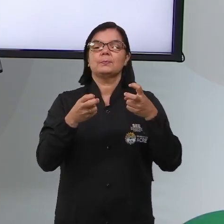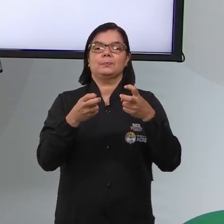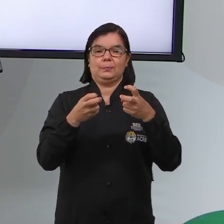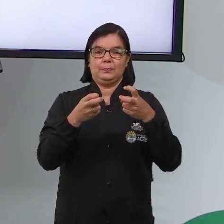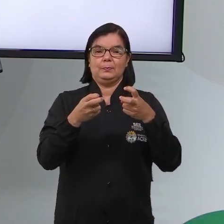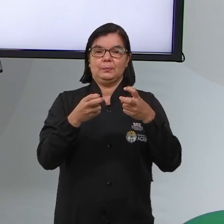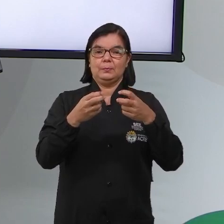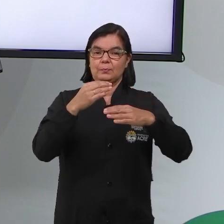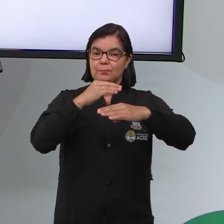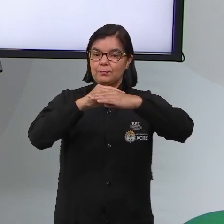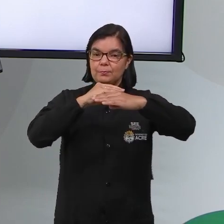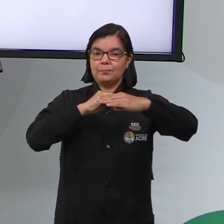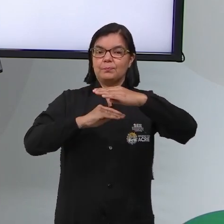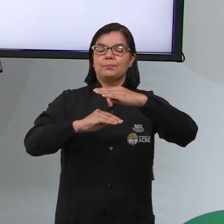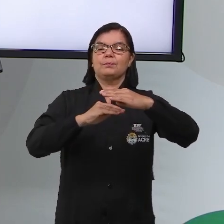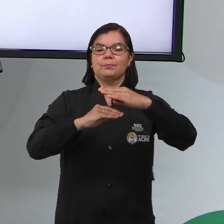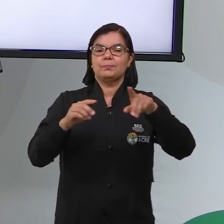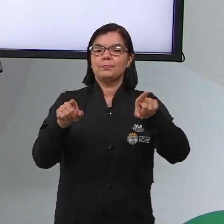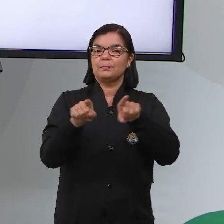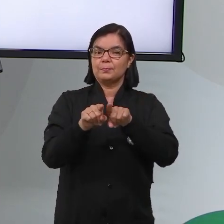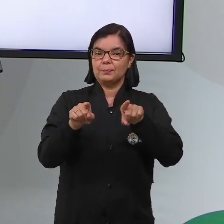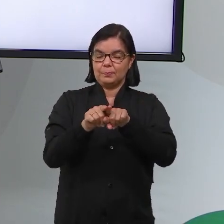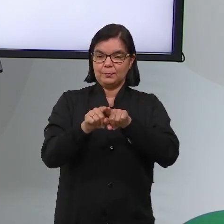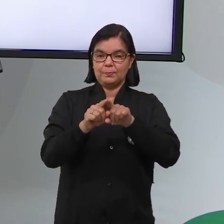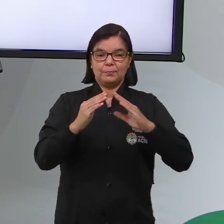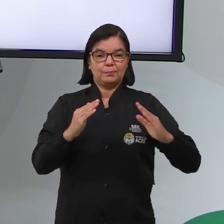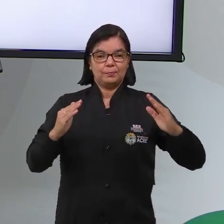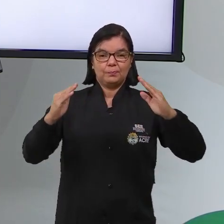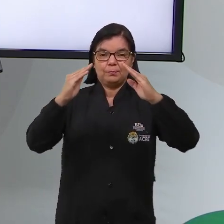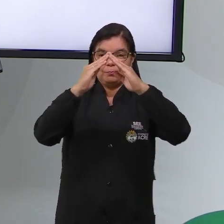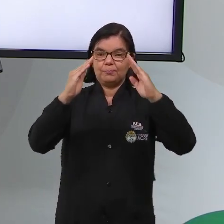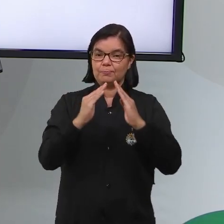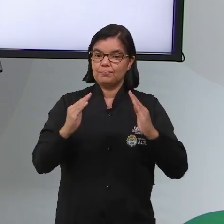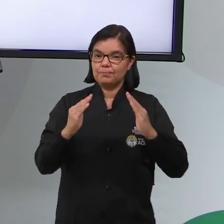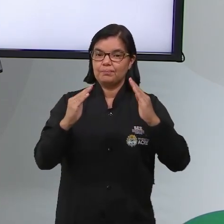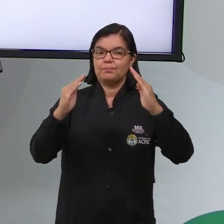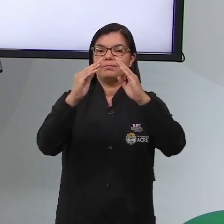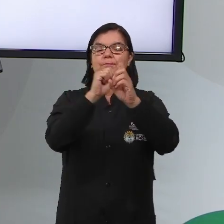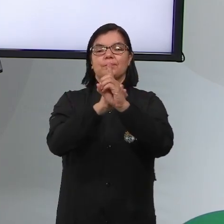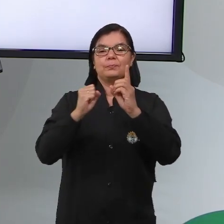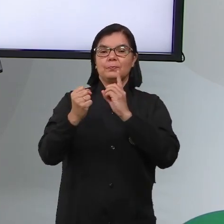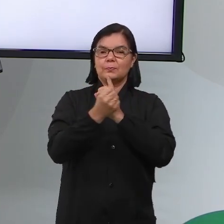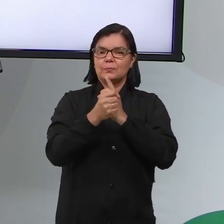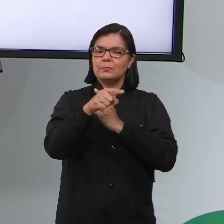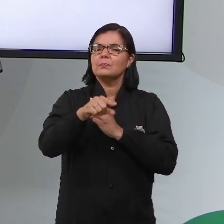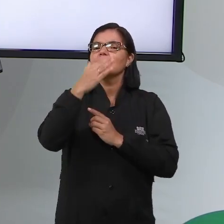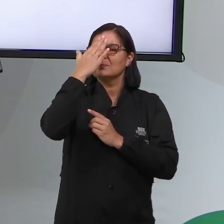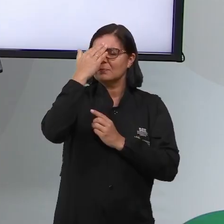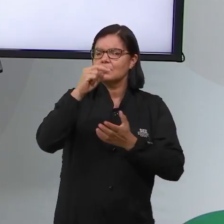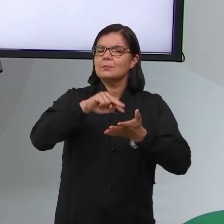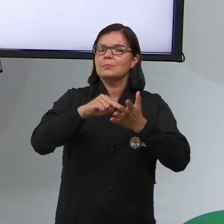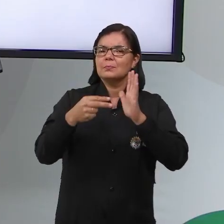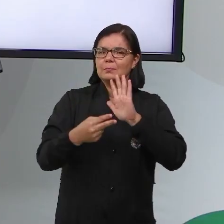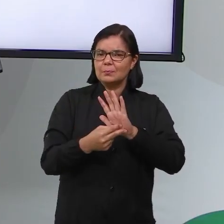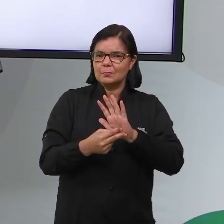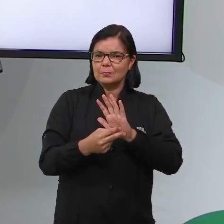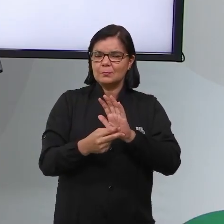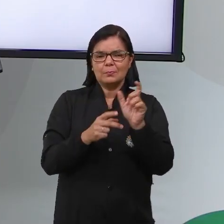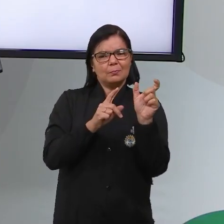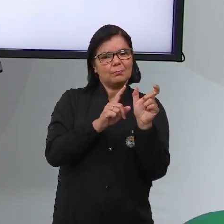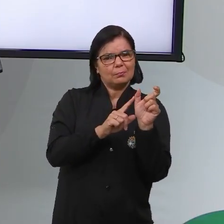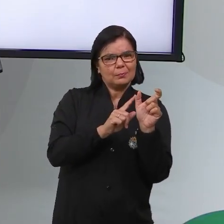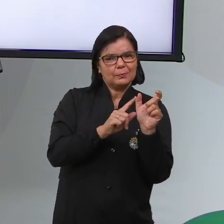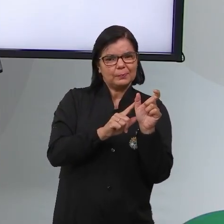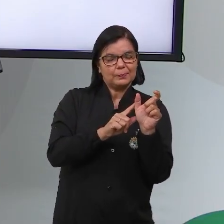da desigualdade e também da estratificação social. Você sabe o que é que significa esses